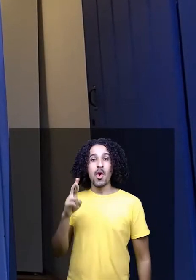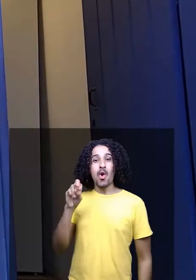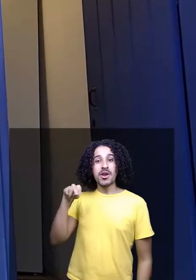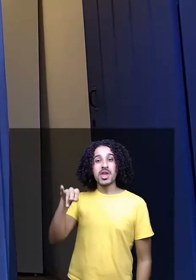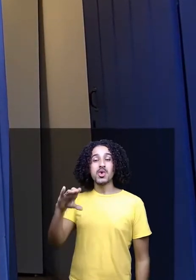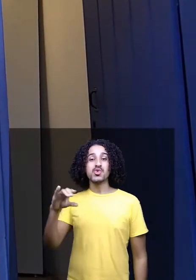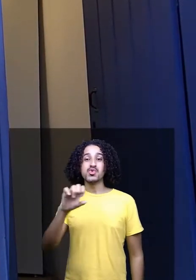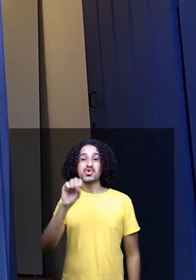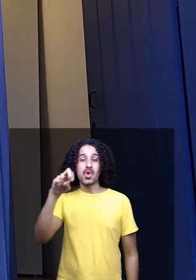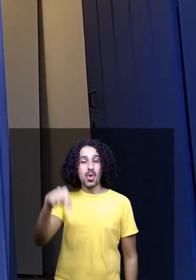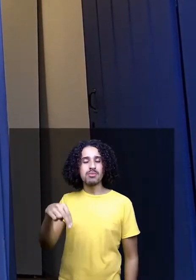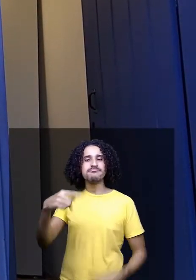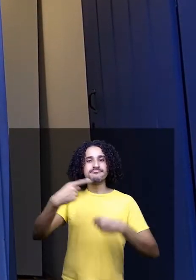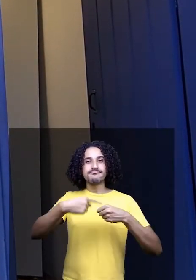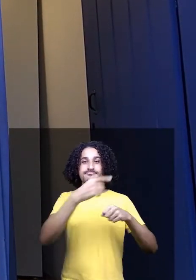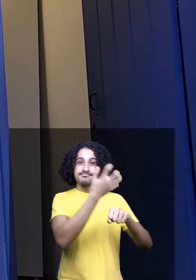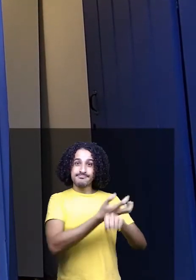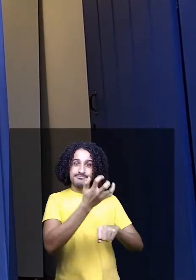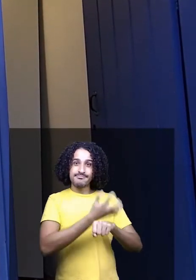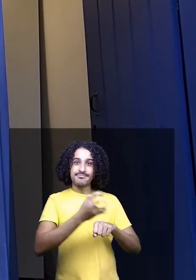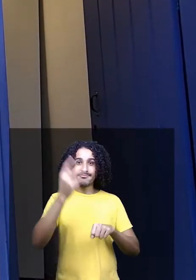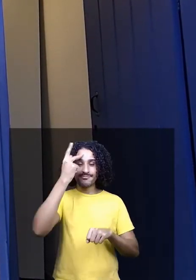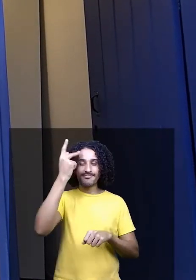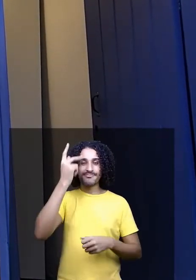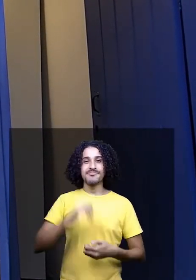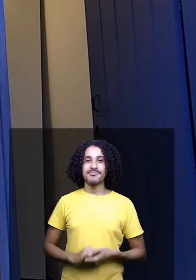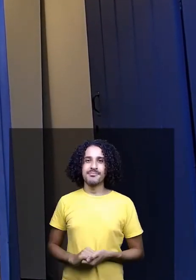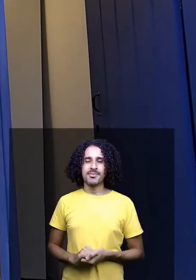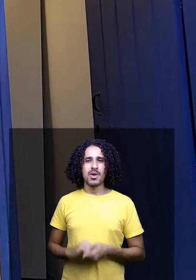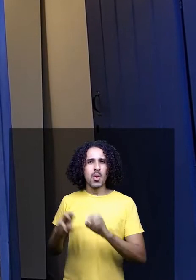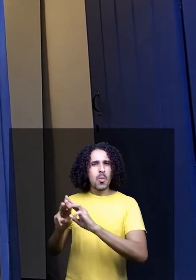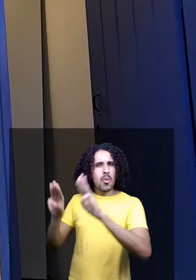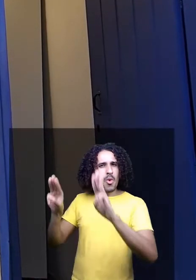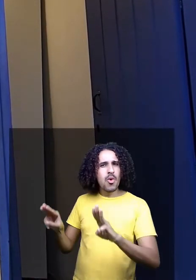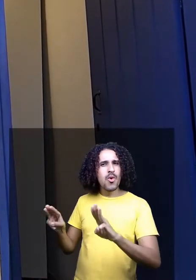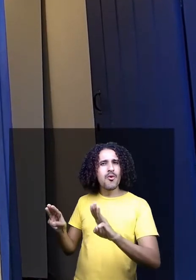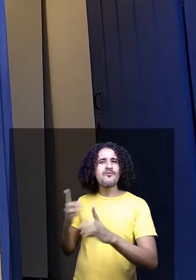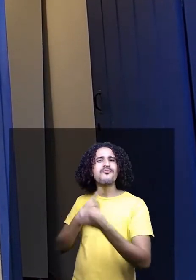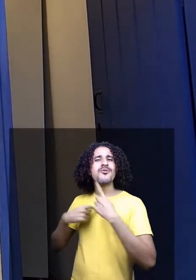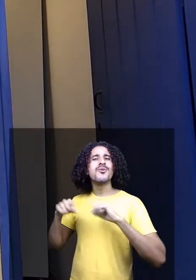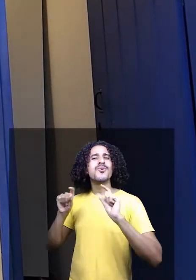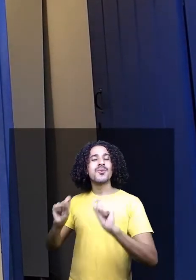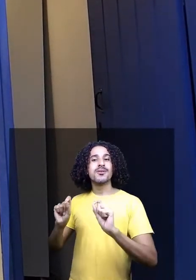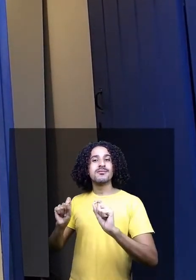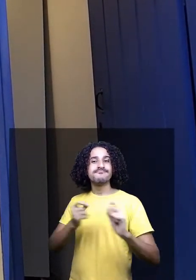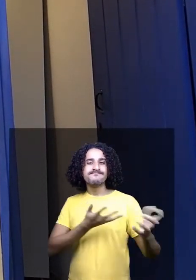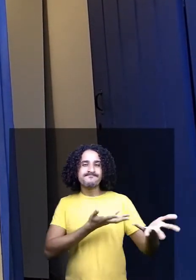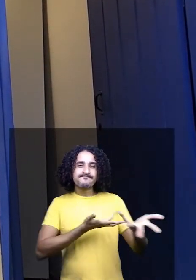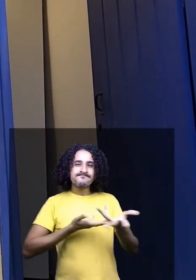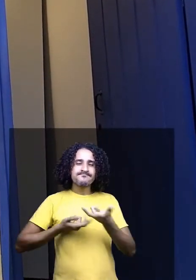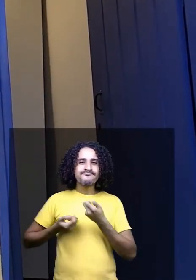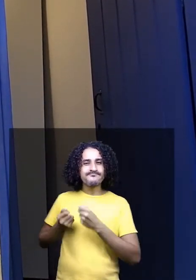Meu nome é Ronilson, sou da cidade de Brodowski, interior de São Paulo. O museu que eu quero. Quero um museu que